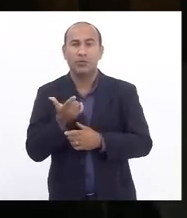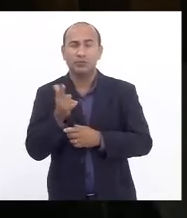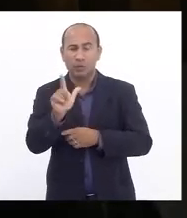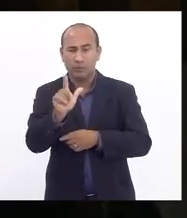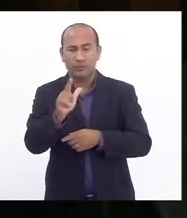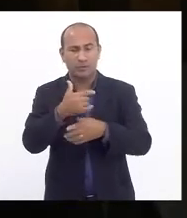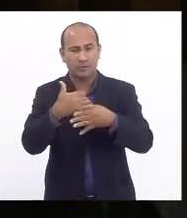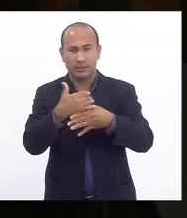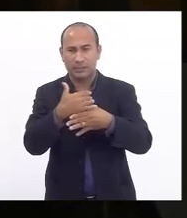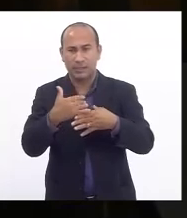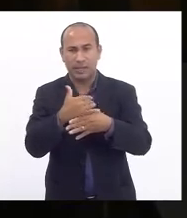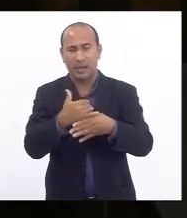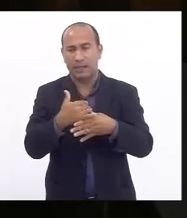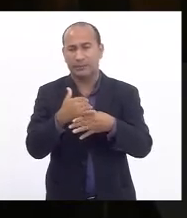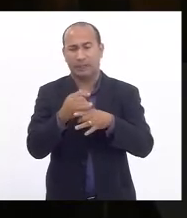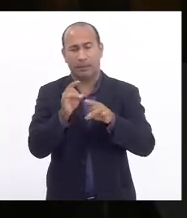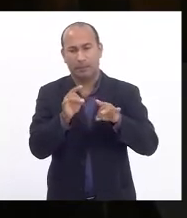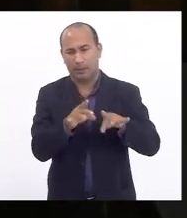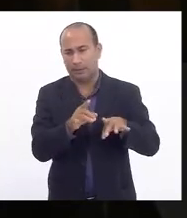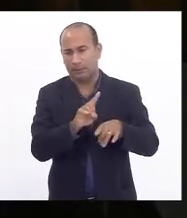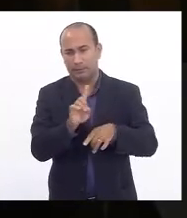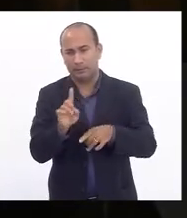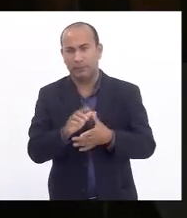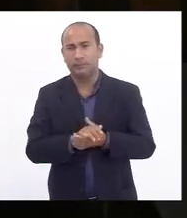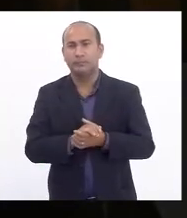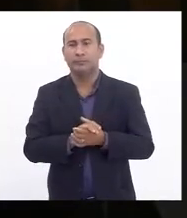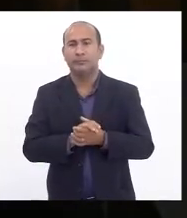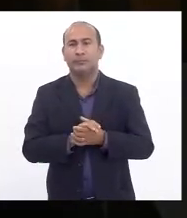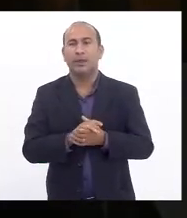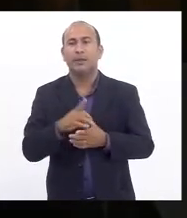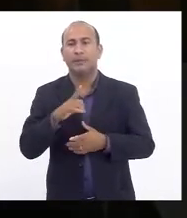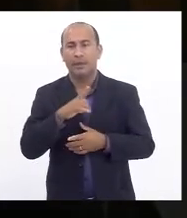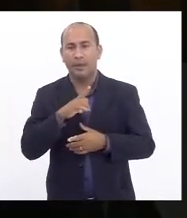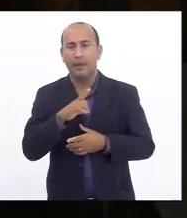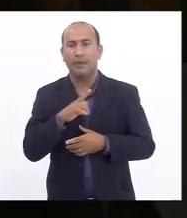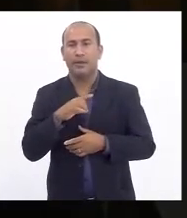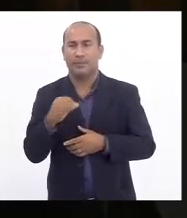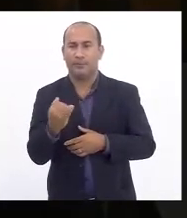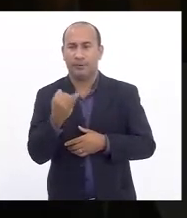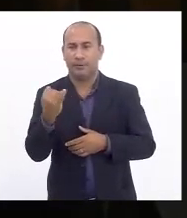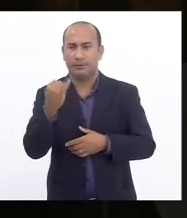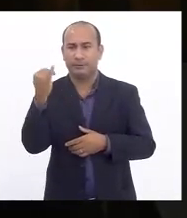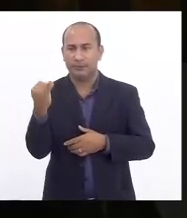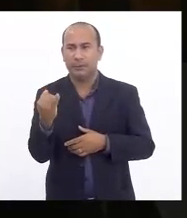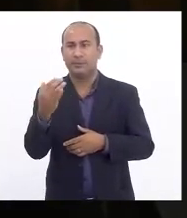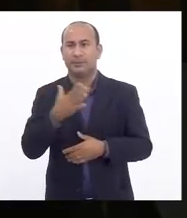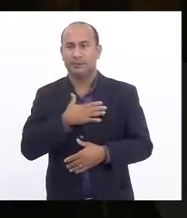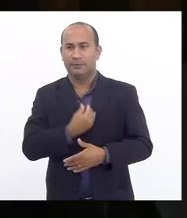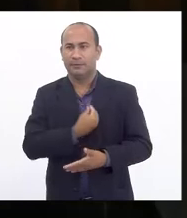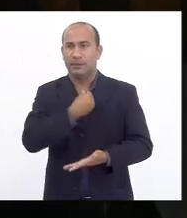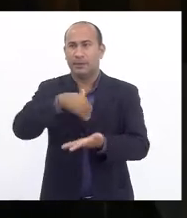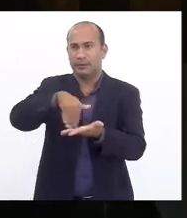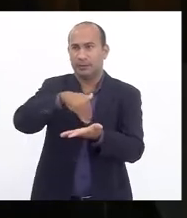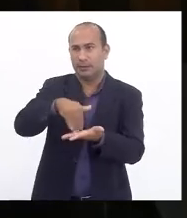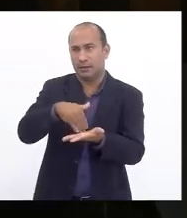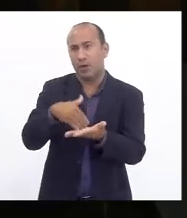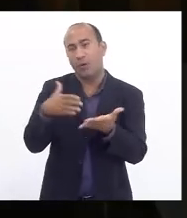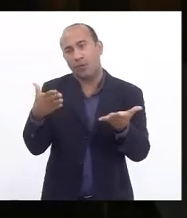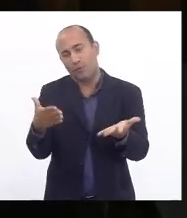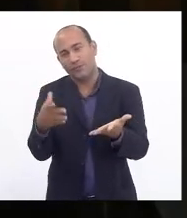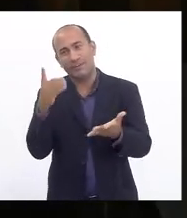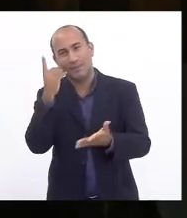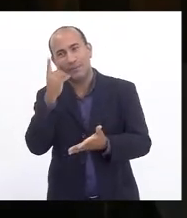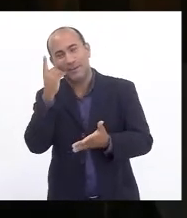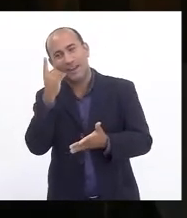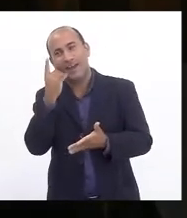outras cidades não vão ficar para trás a capital tem um papel muito importante hoje Se vo como secretário hoje deputado